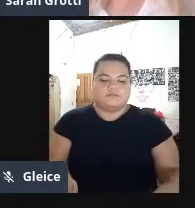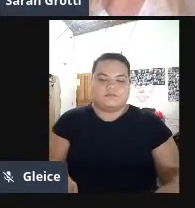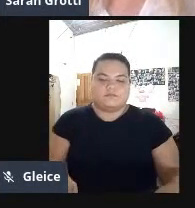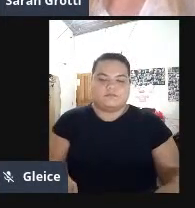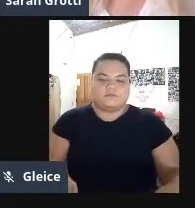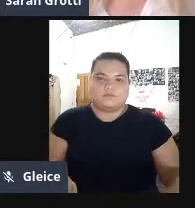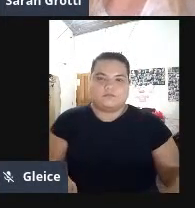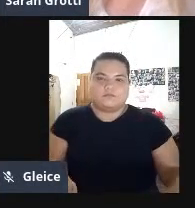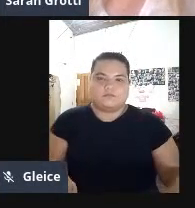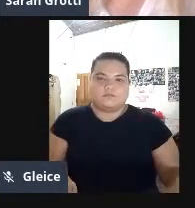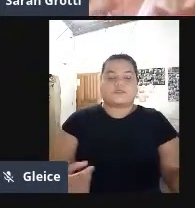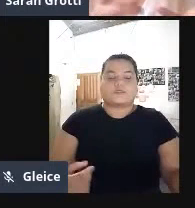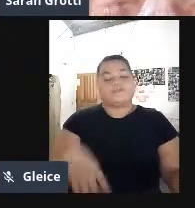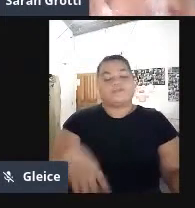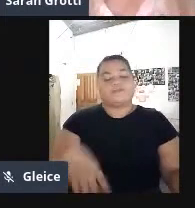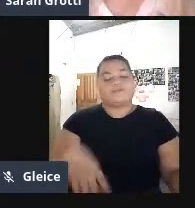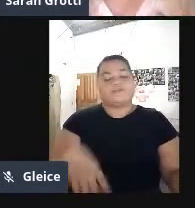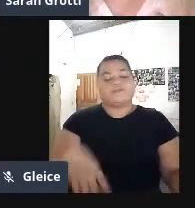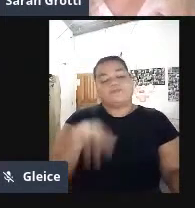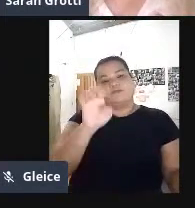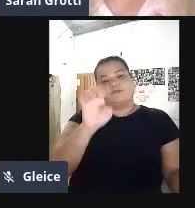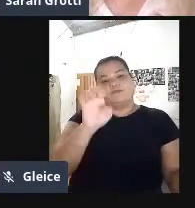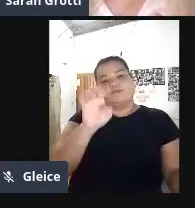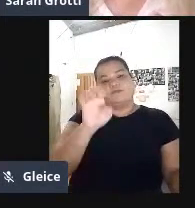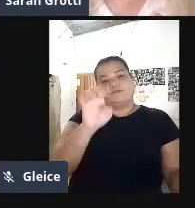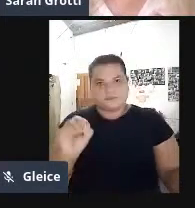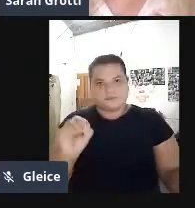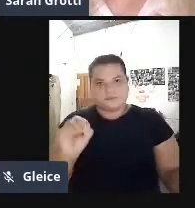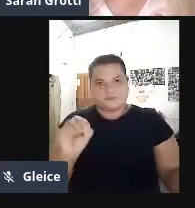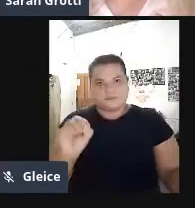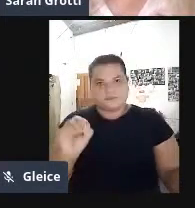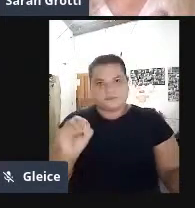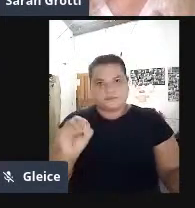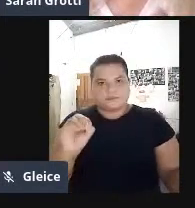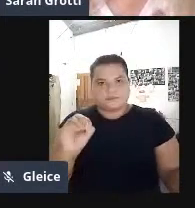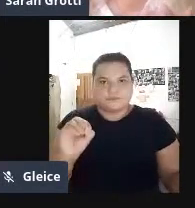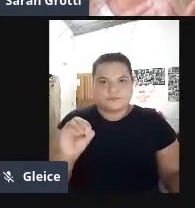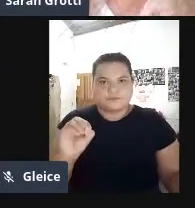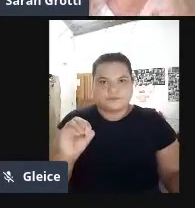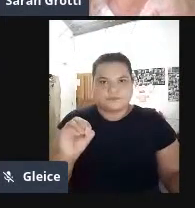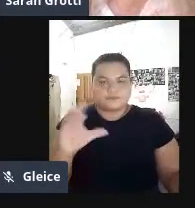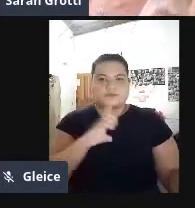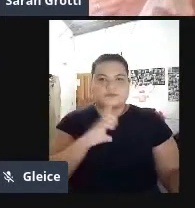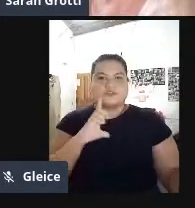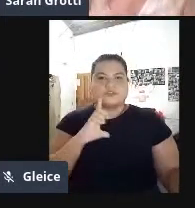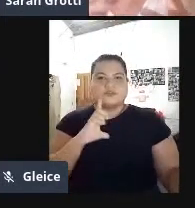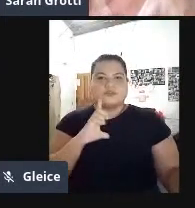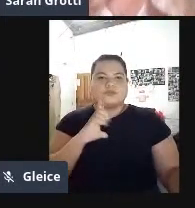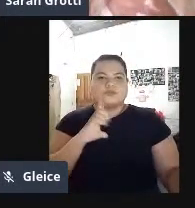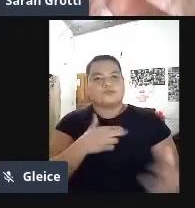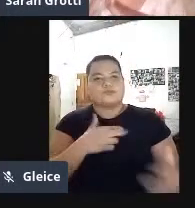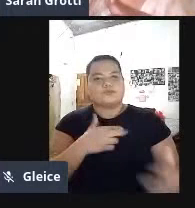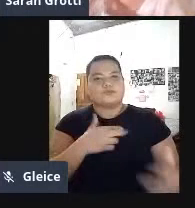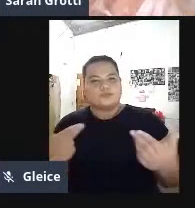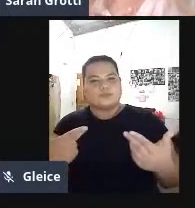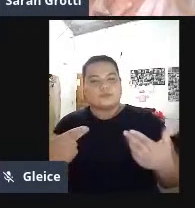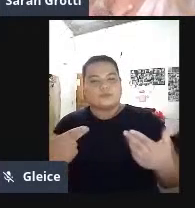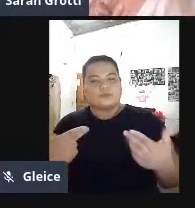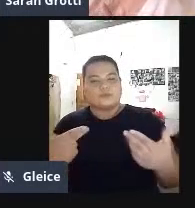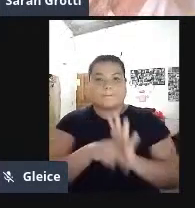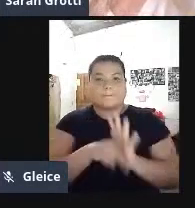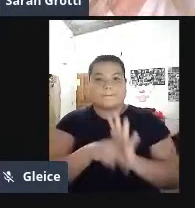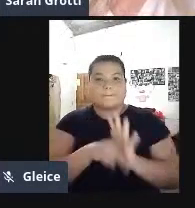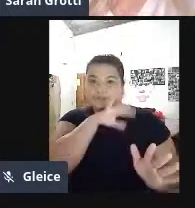O ferro, ele existe o ferro M, encontrado nos produtos de origem animal, e o ferro não M, que é